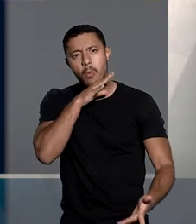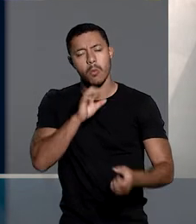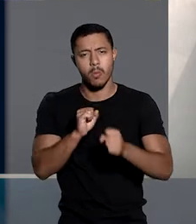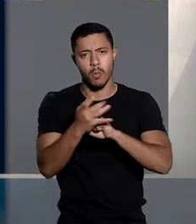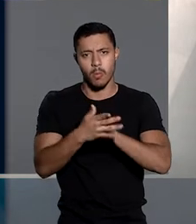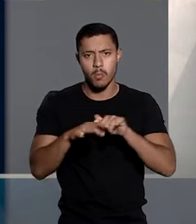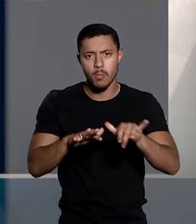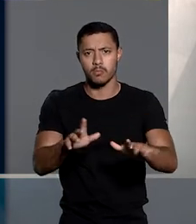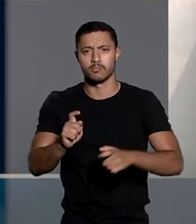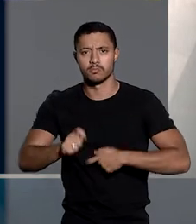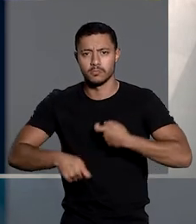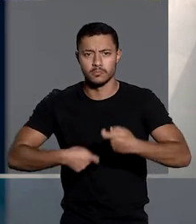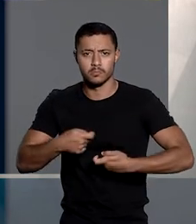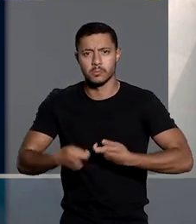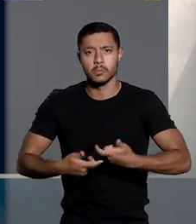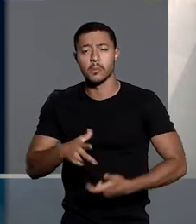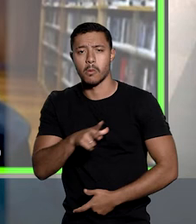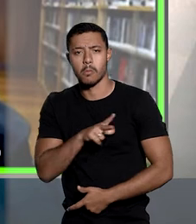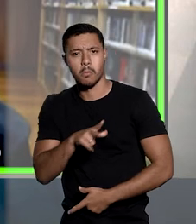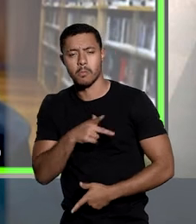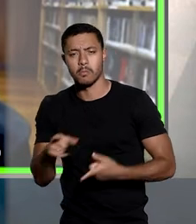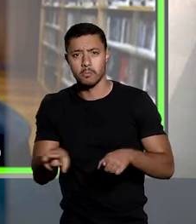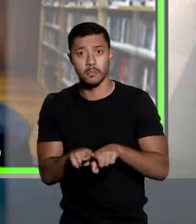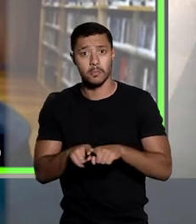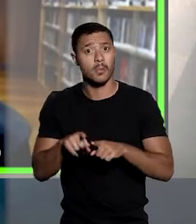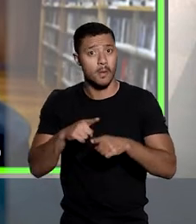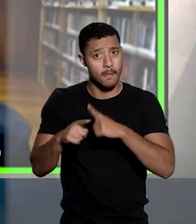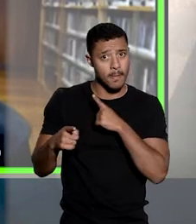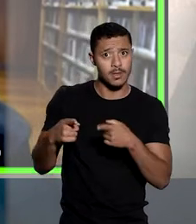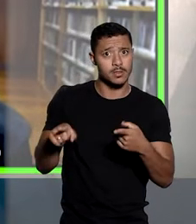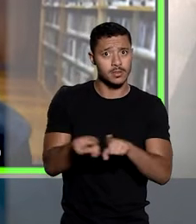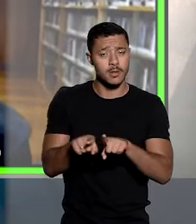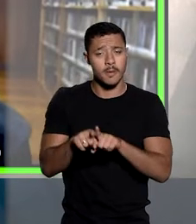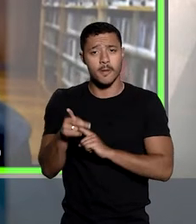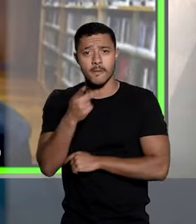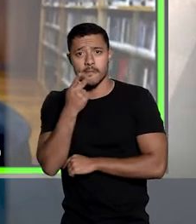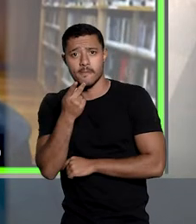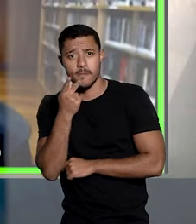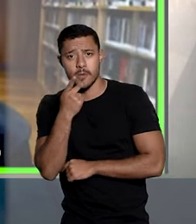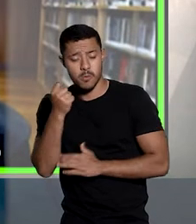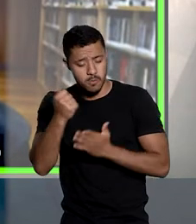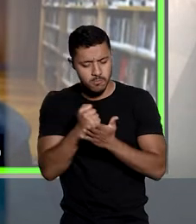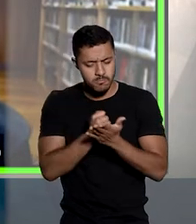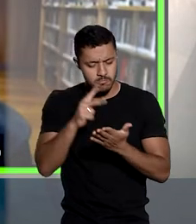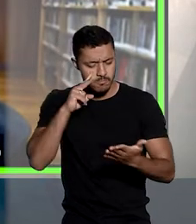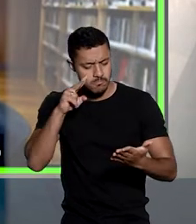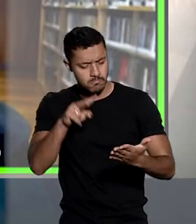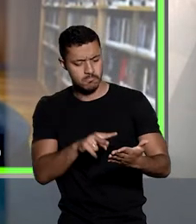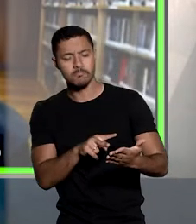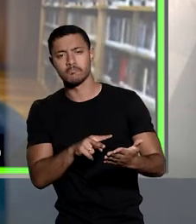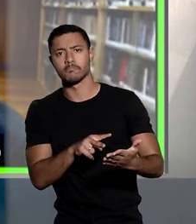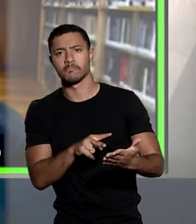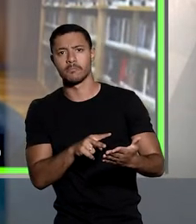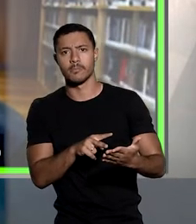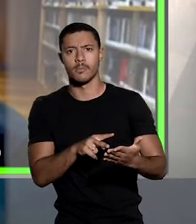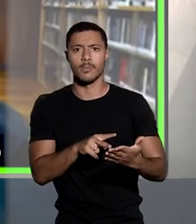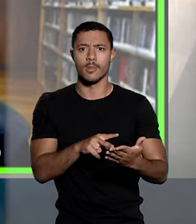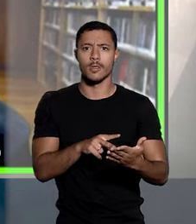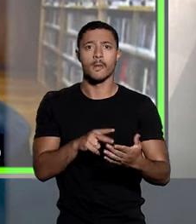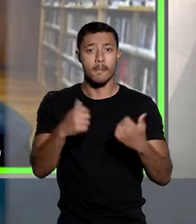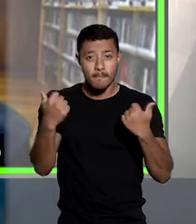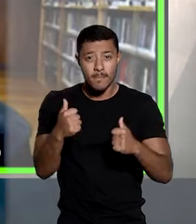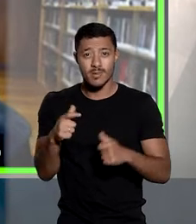economia e nas relações privadas. Mas, segundo o ministro, a revisão dos contratos em razão de fatos supervinientes